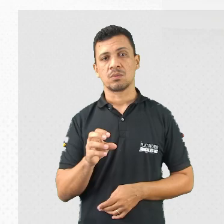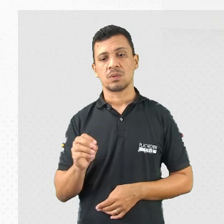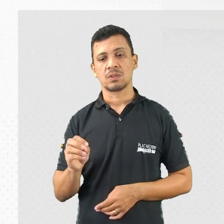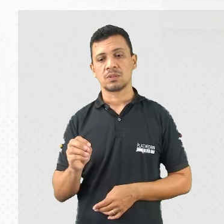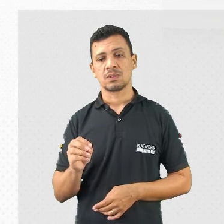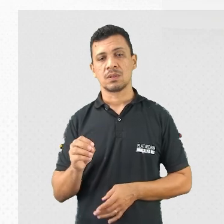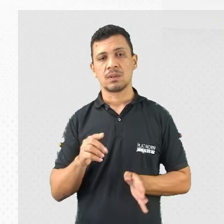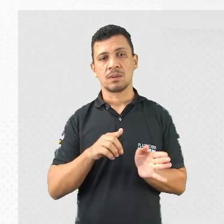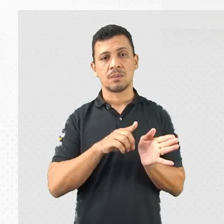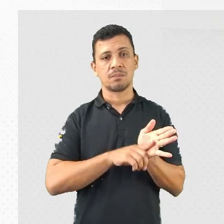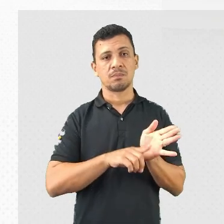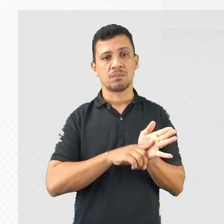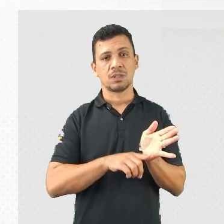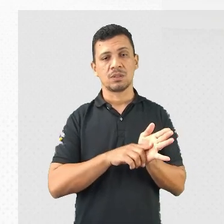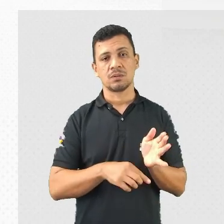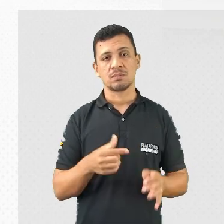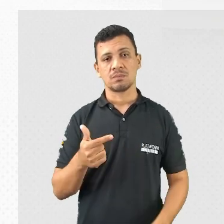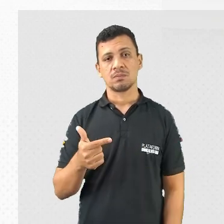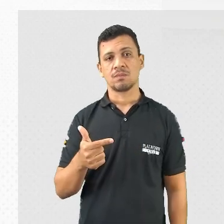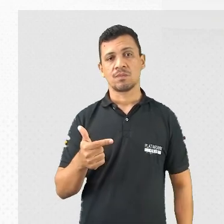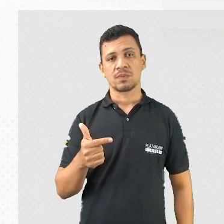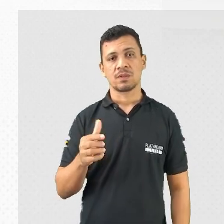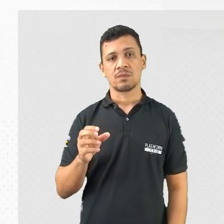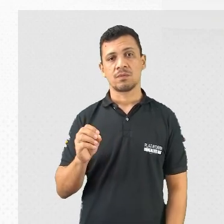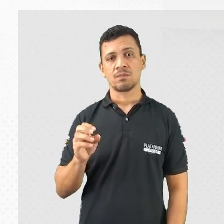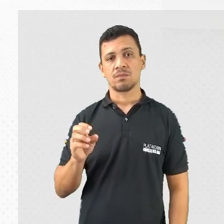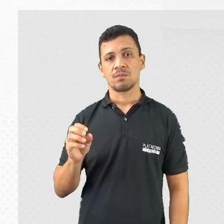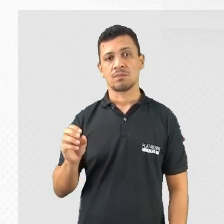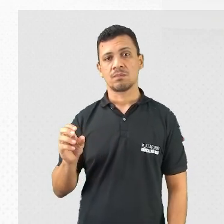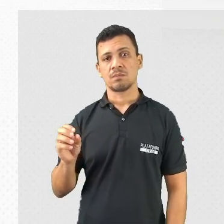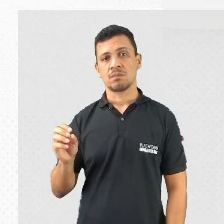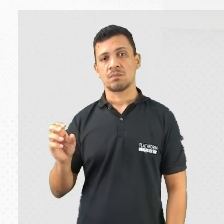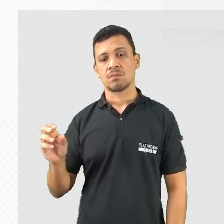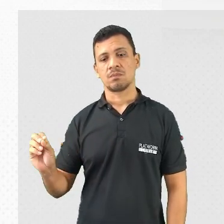25.400 menos o 20.000.